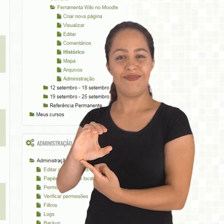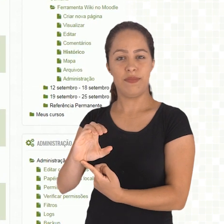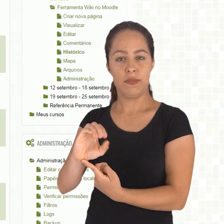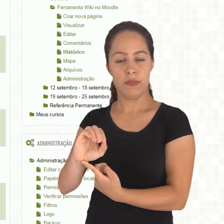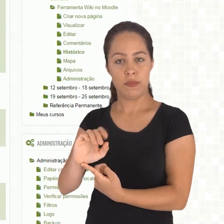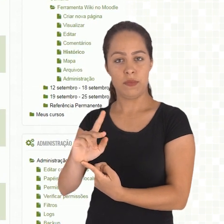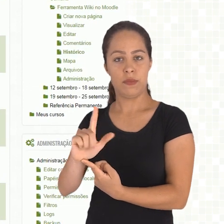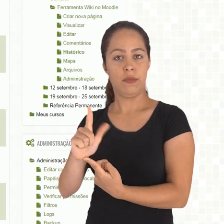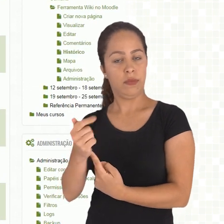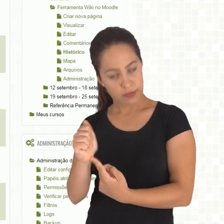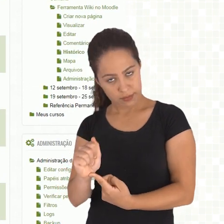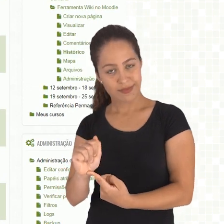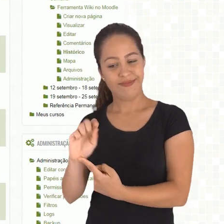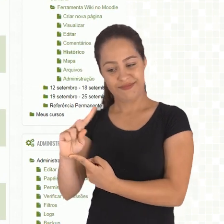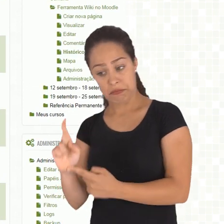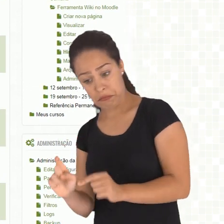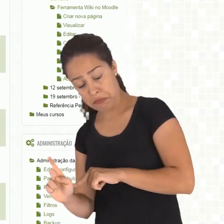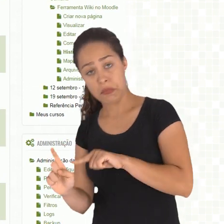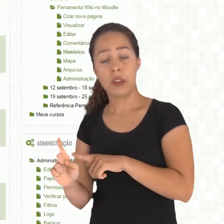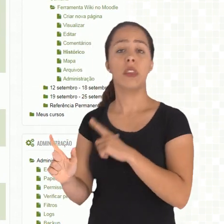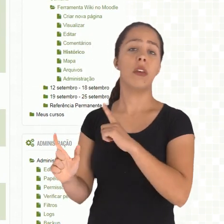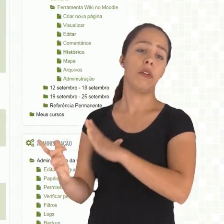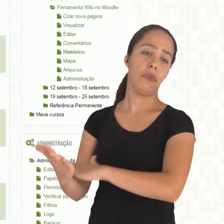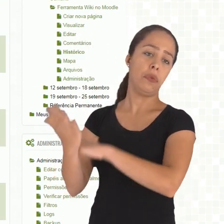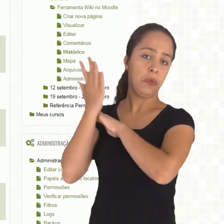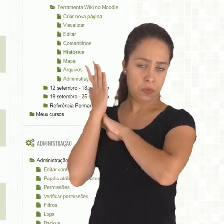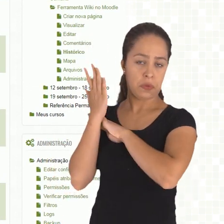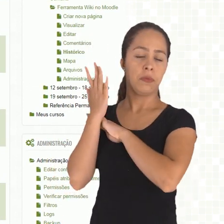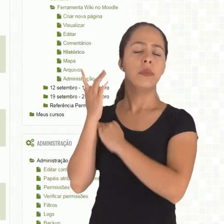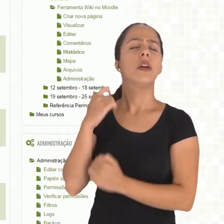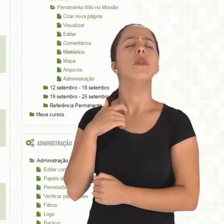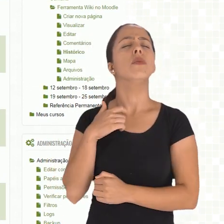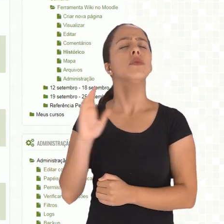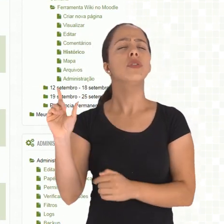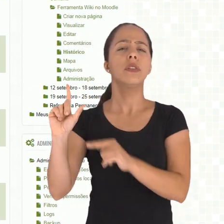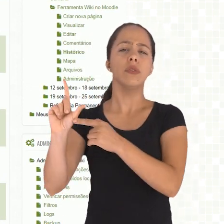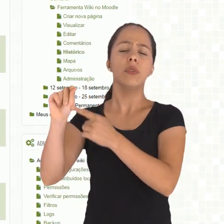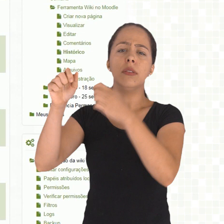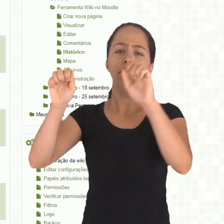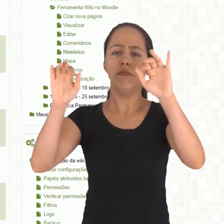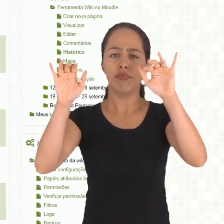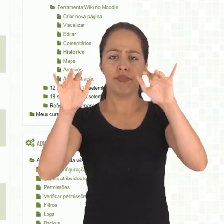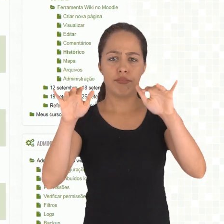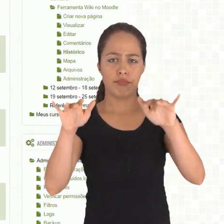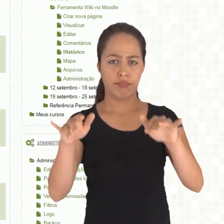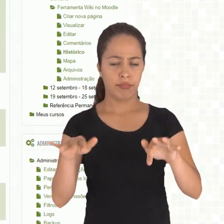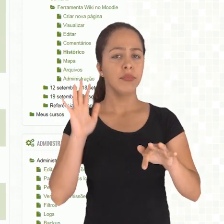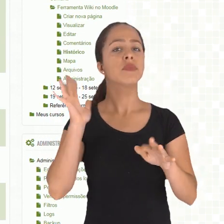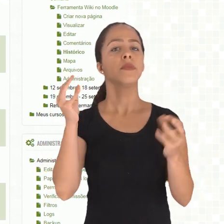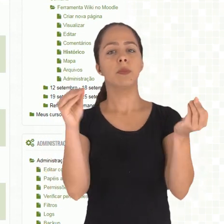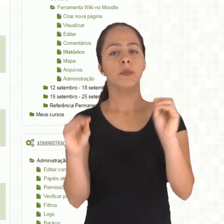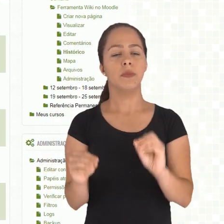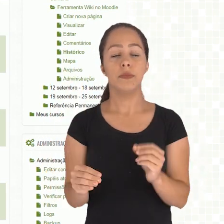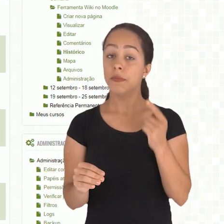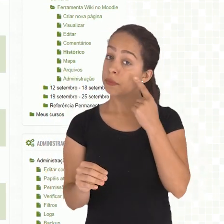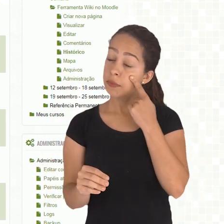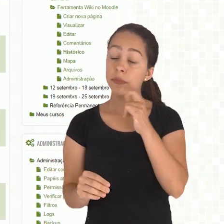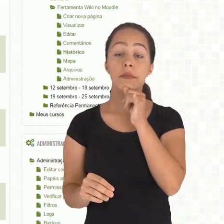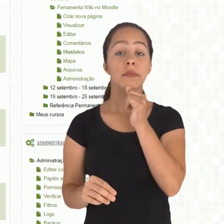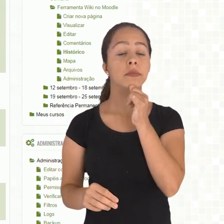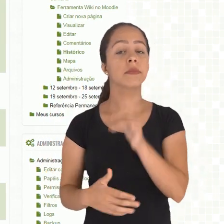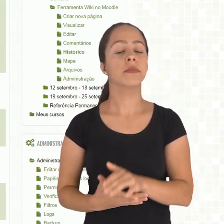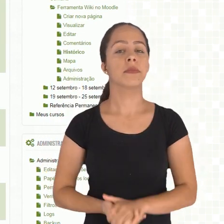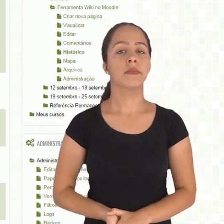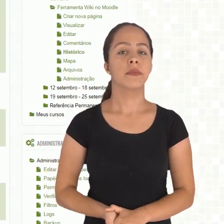data quando não é certinho e mais do que isso você pode selecionar duas versões por exemplo